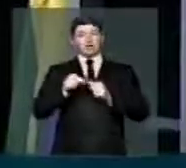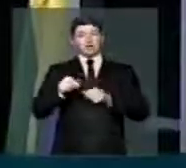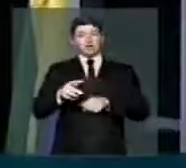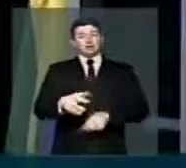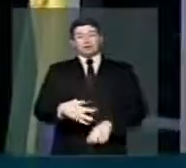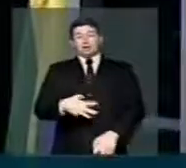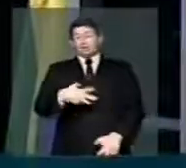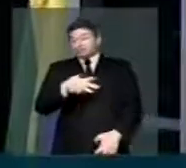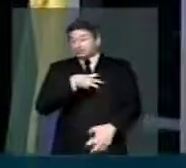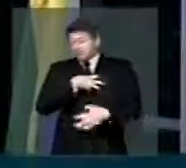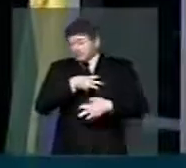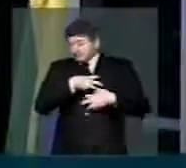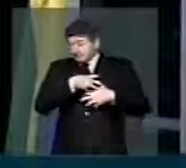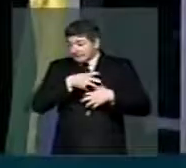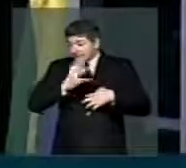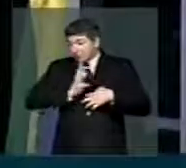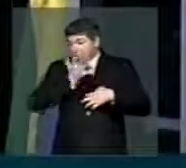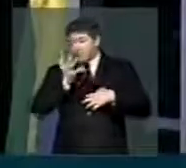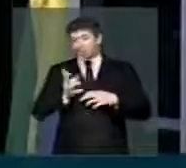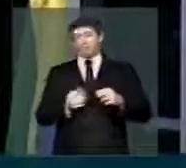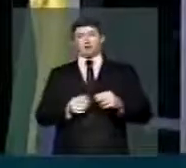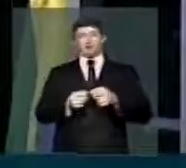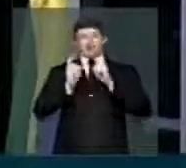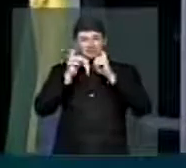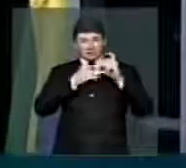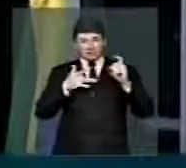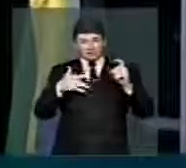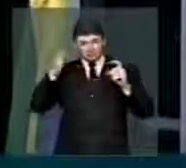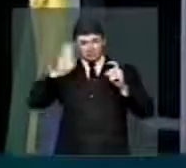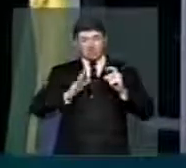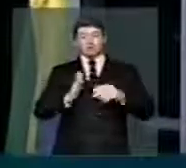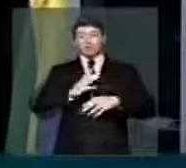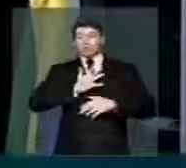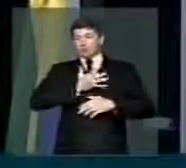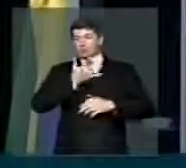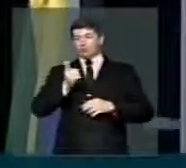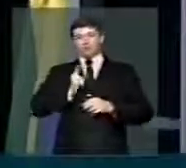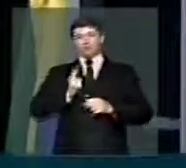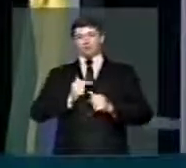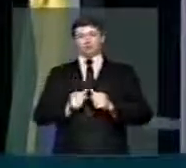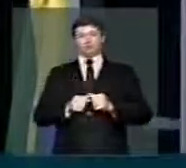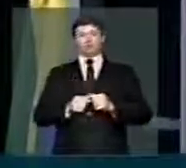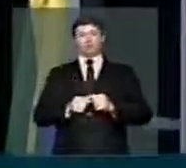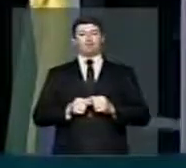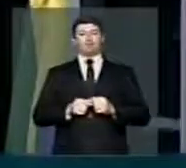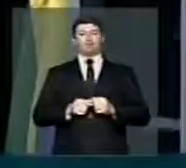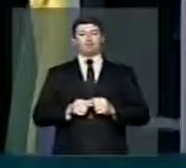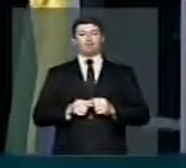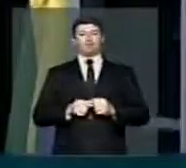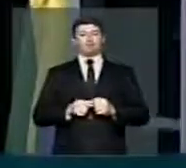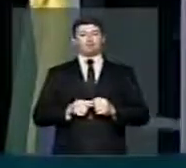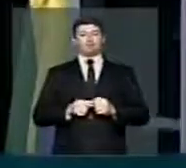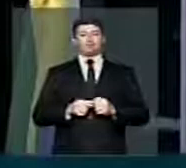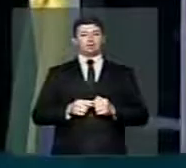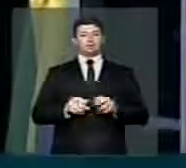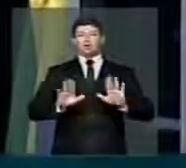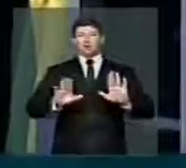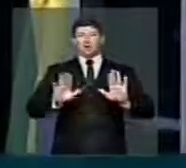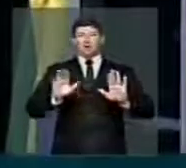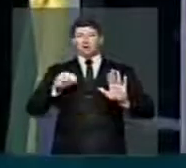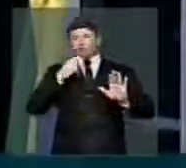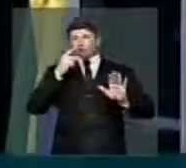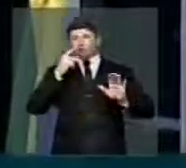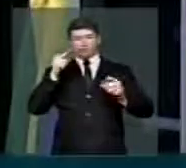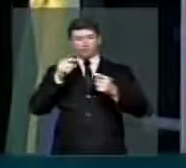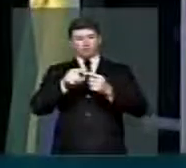arrepio. A gestão da saúde nesse país nos causa arrepio. E, senhor deputado Konog, eu não vou falar sobre